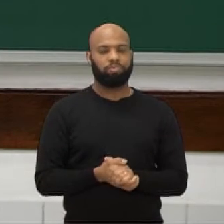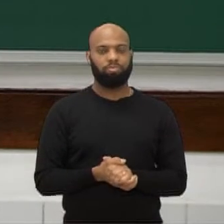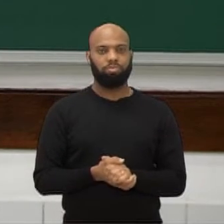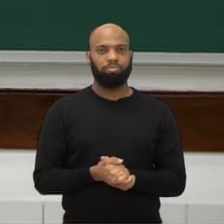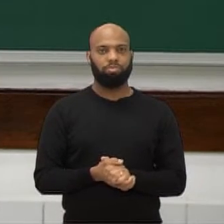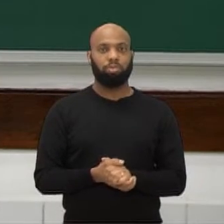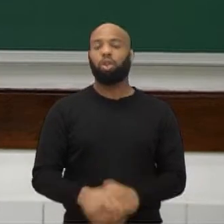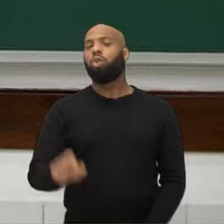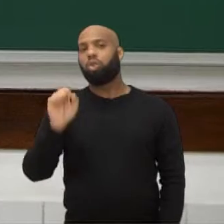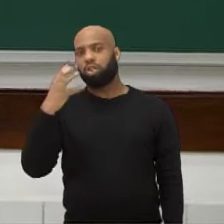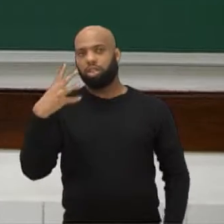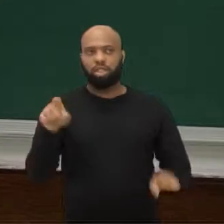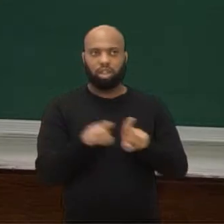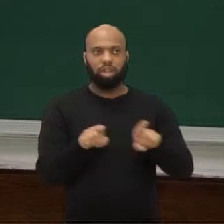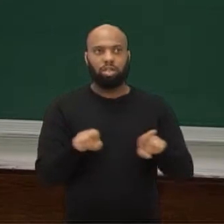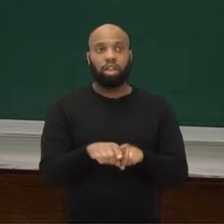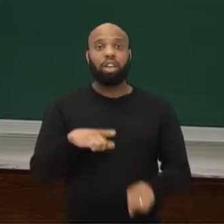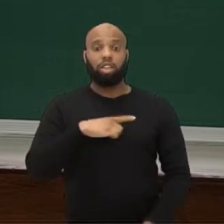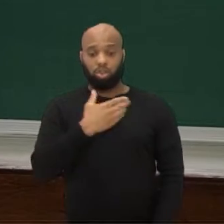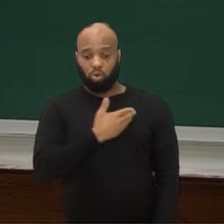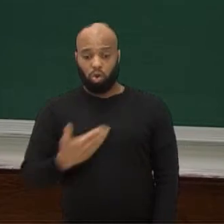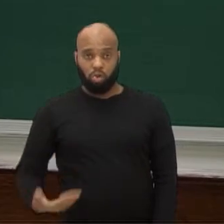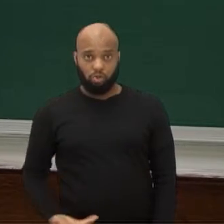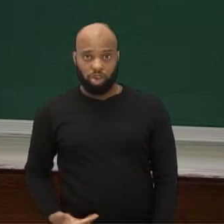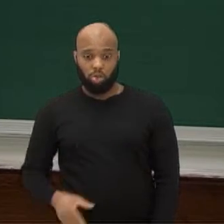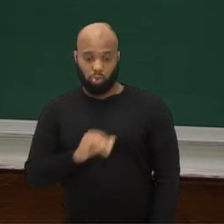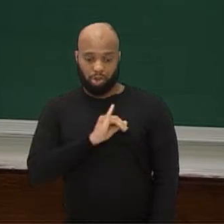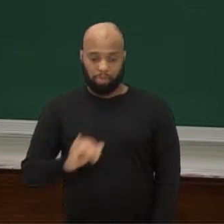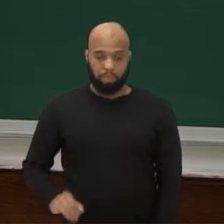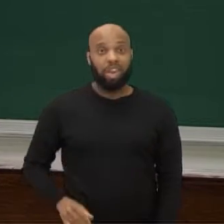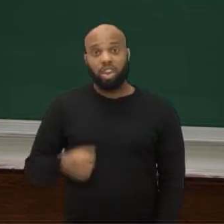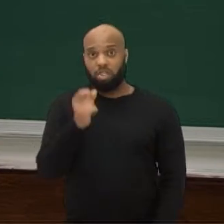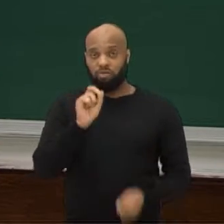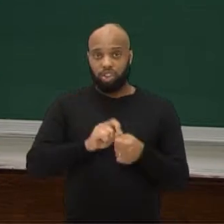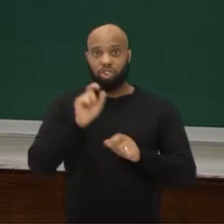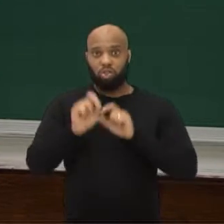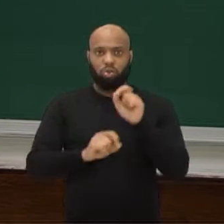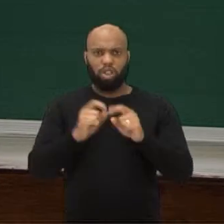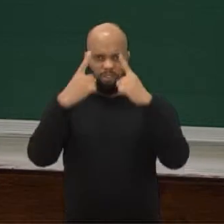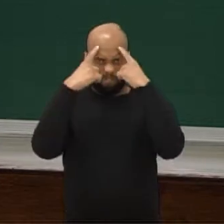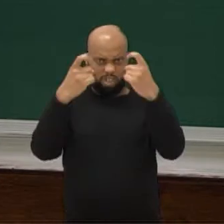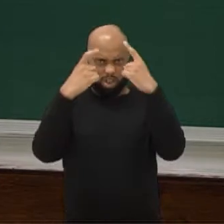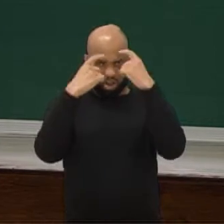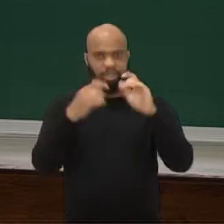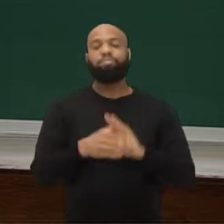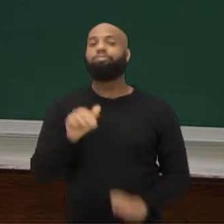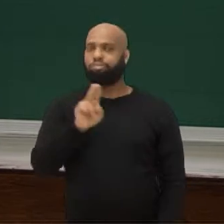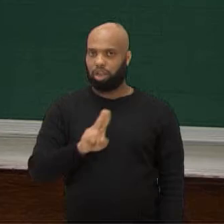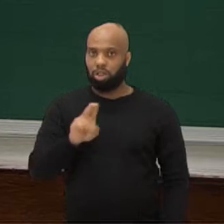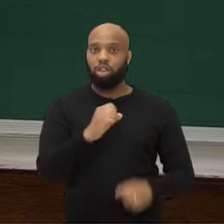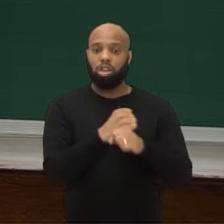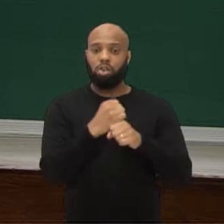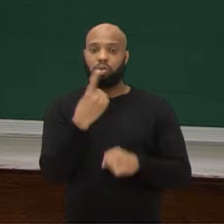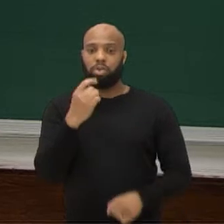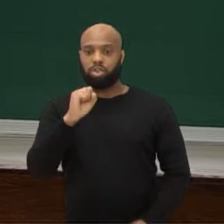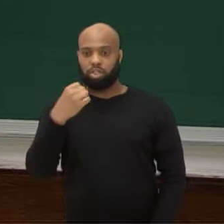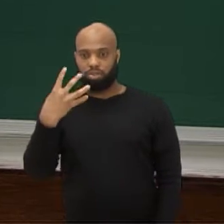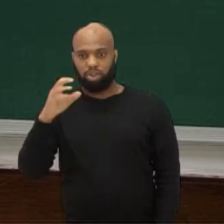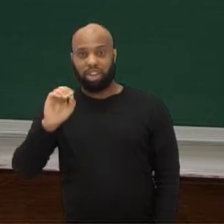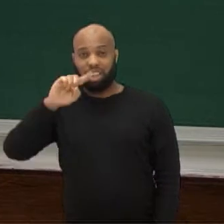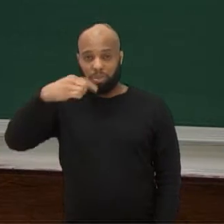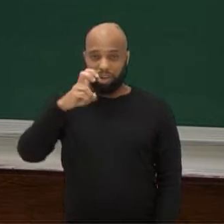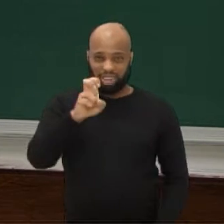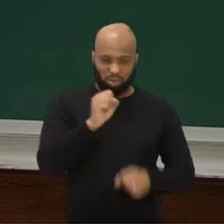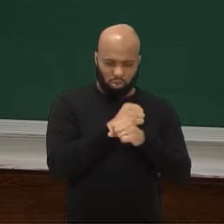Ainda, o que acontece? O governo central vai reagir como? Reprimindo violentamente. E em 1840, portanto, depois